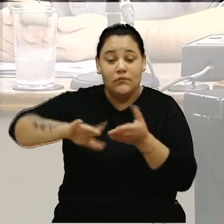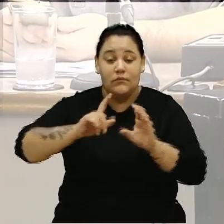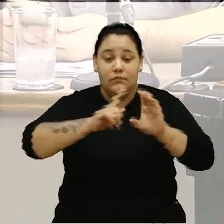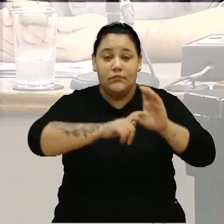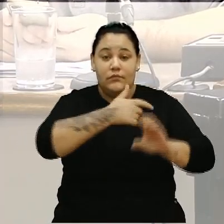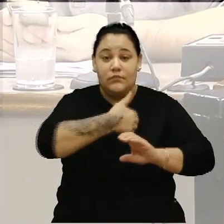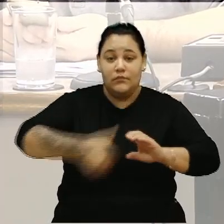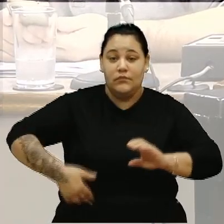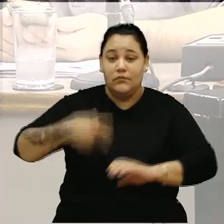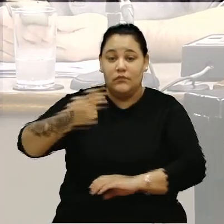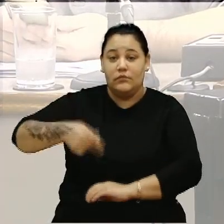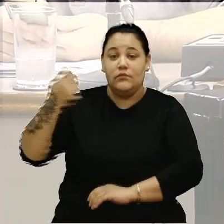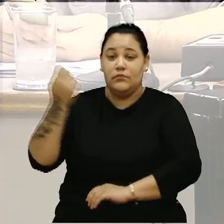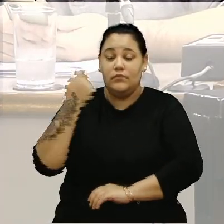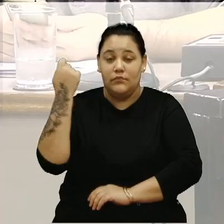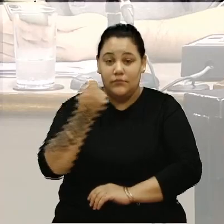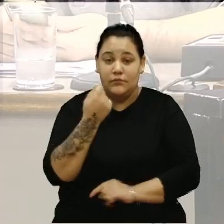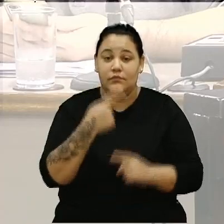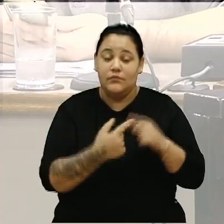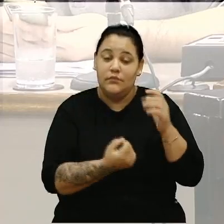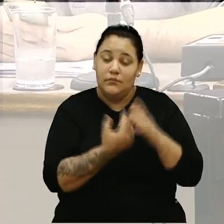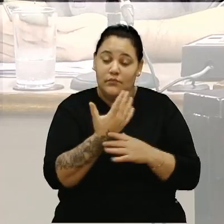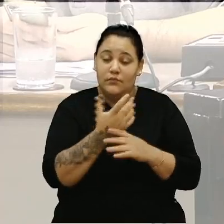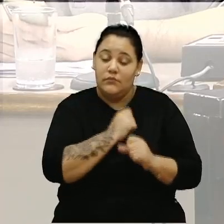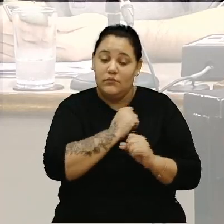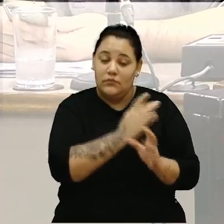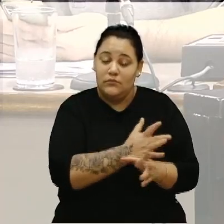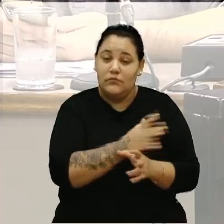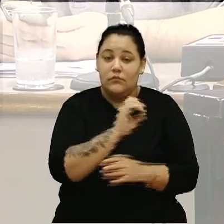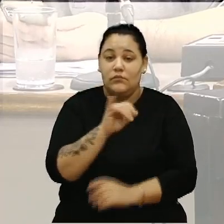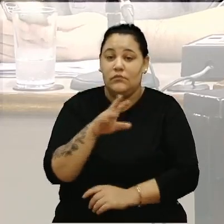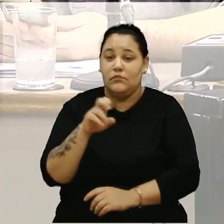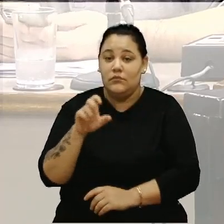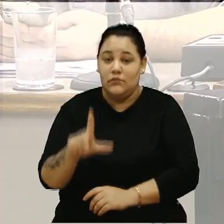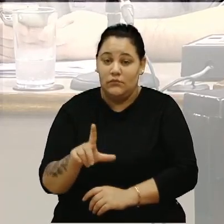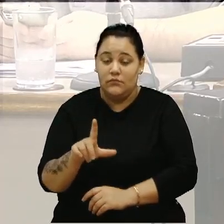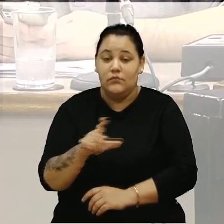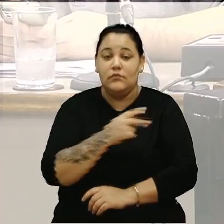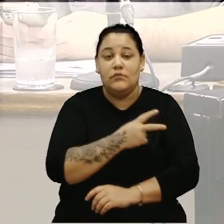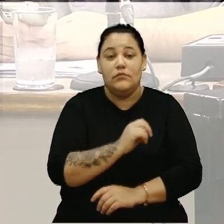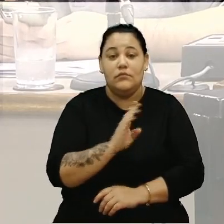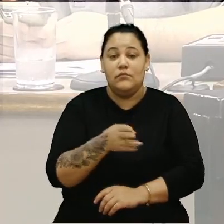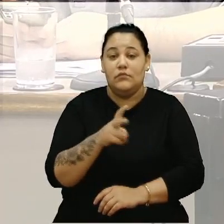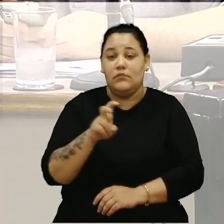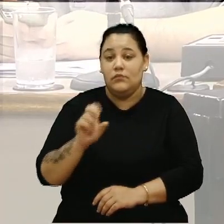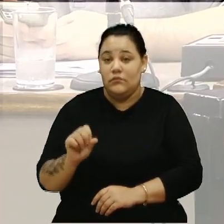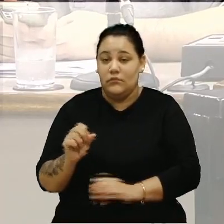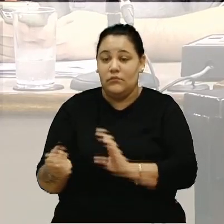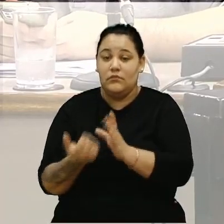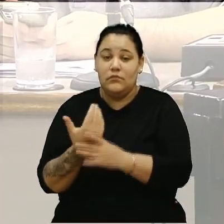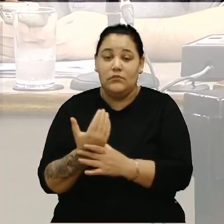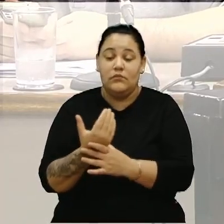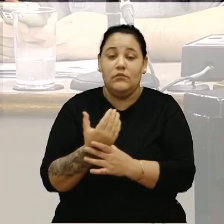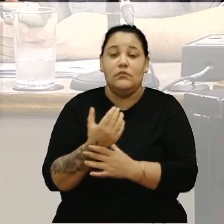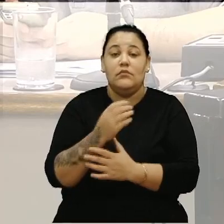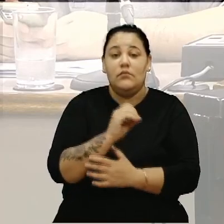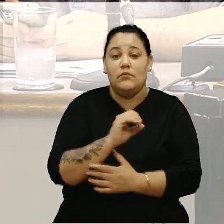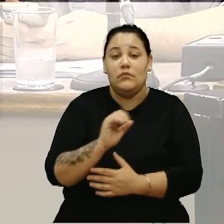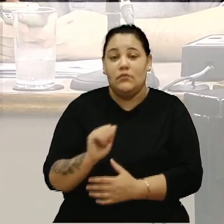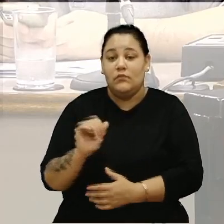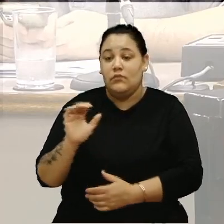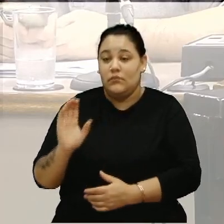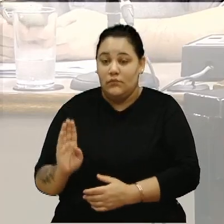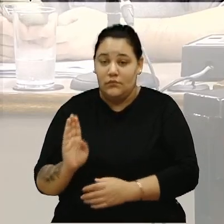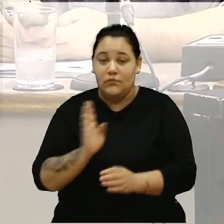Sul por meio da ação civil originária AGO 2059, de autoria da OAB-RS, que tramita no